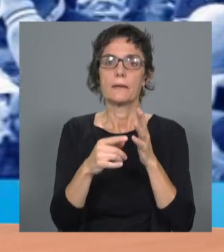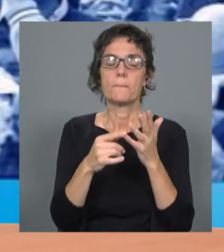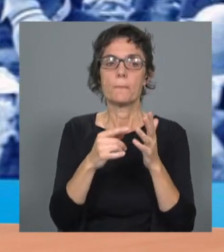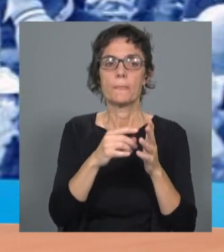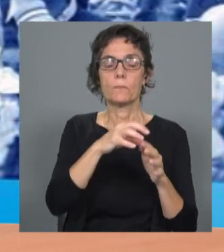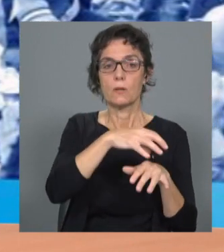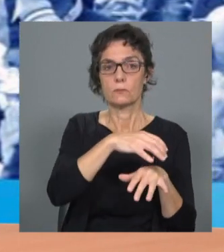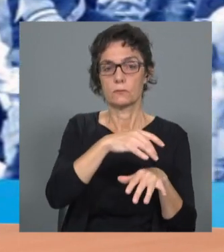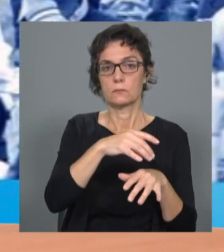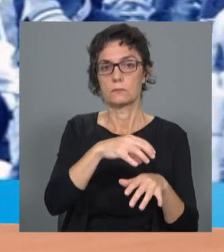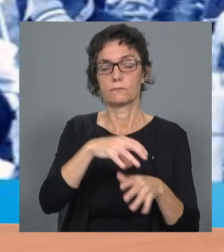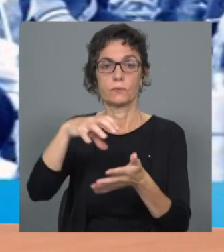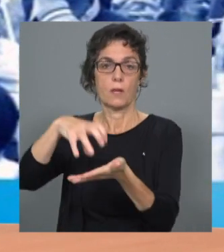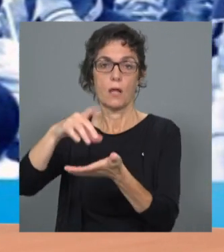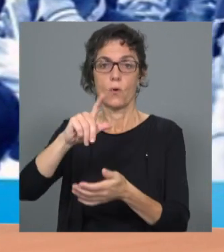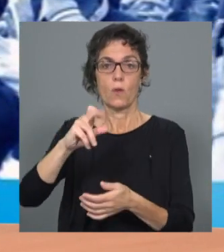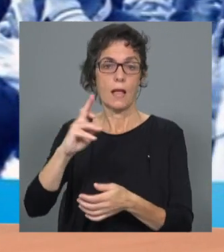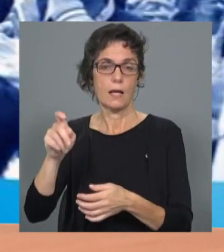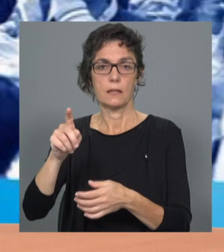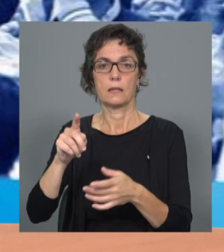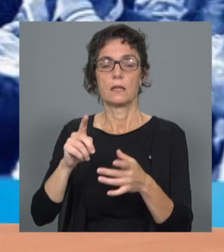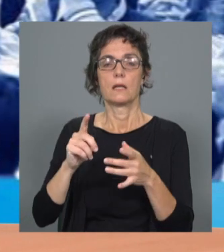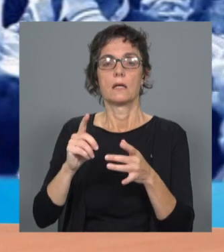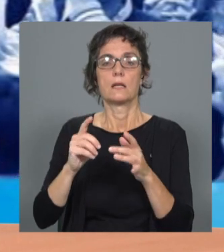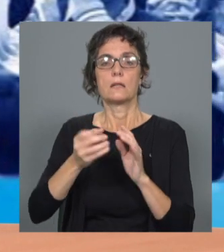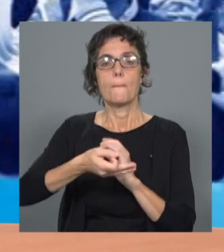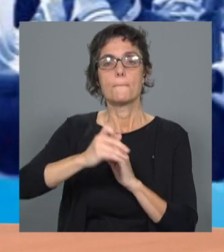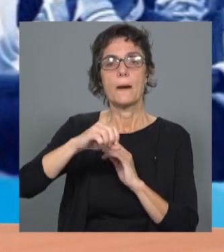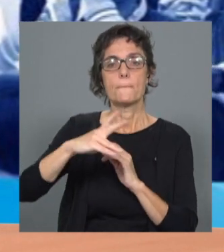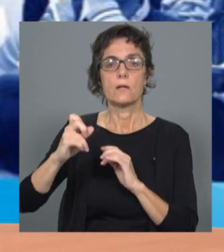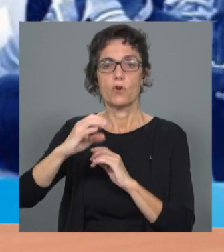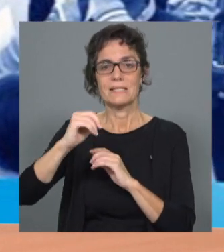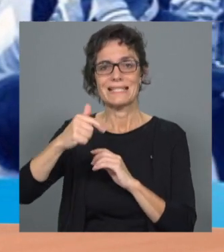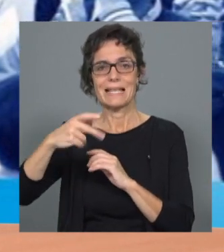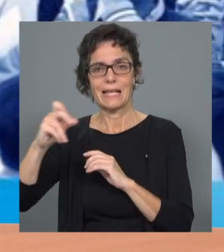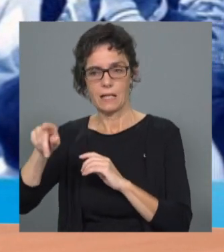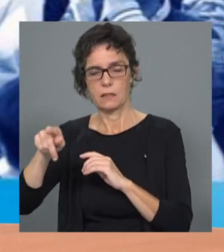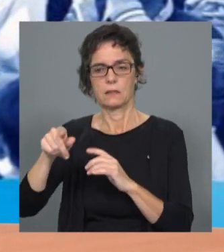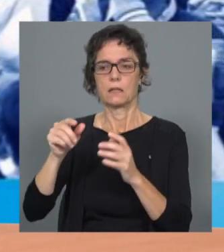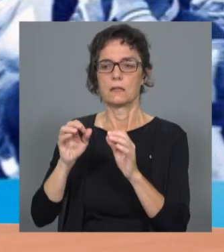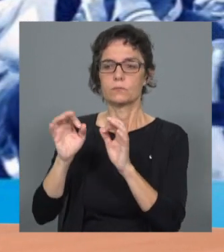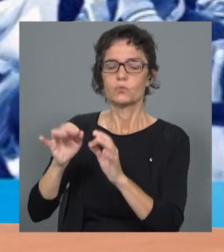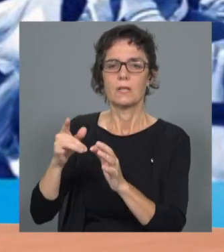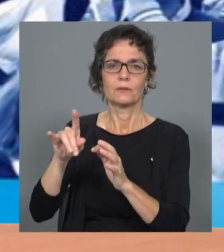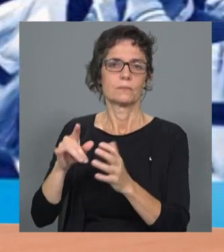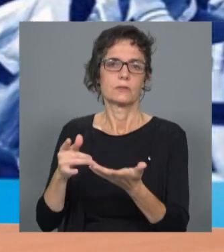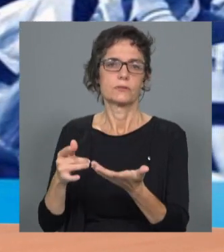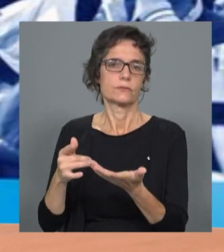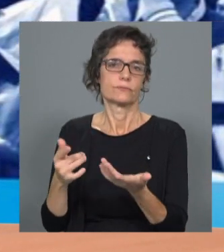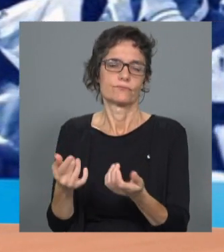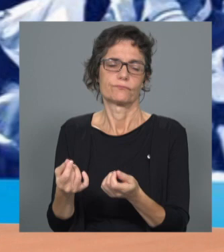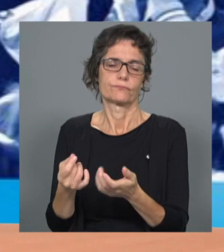Santa Casa da Misericórdia Pampilhosa da Serra. Foi muito bem acolhida lá, mas já não conseguia comer, já não conseguia, faleceu 2 dias